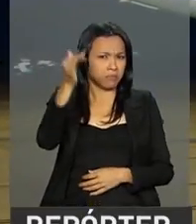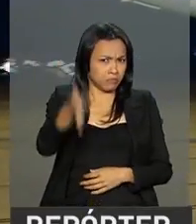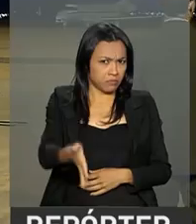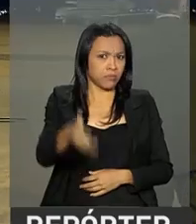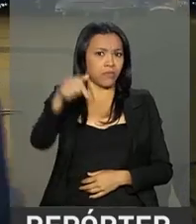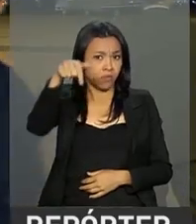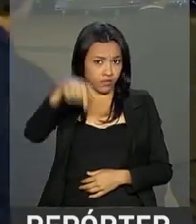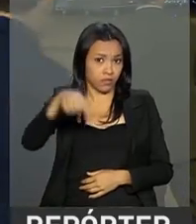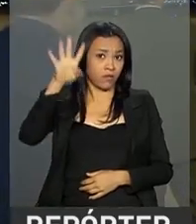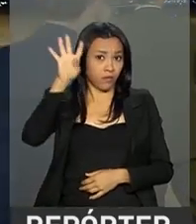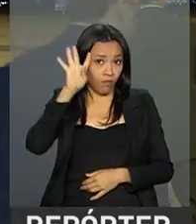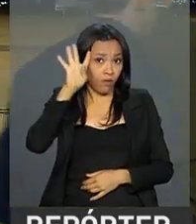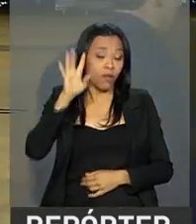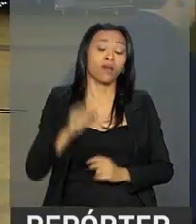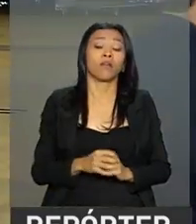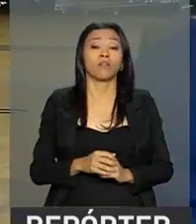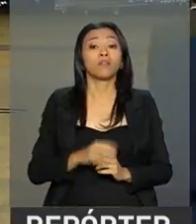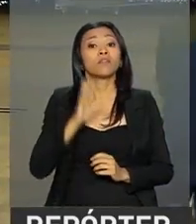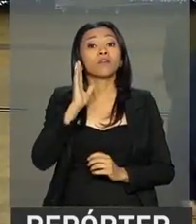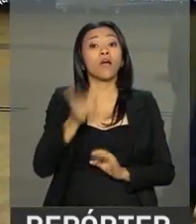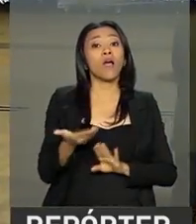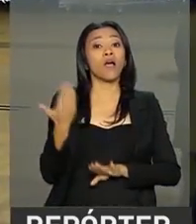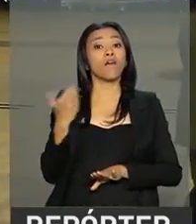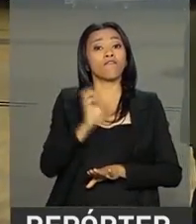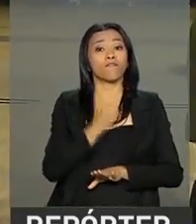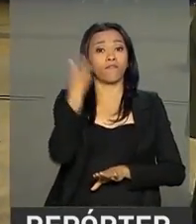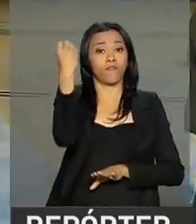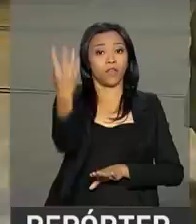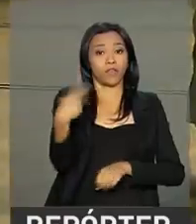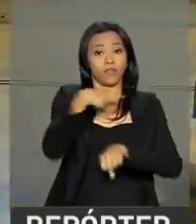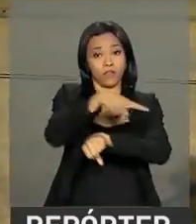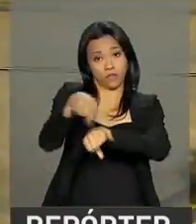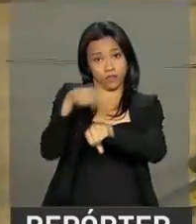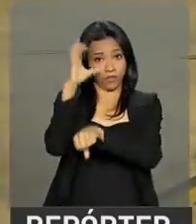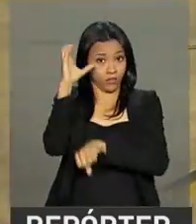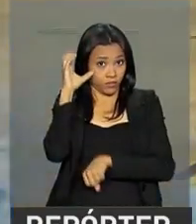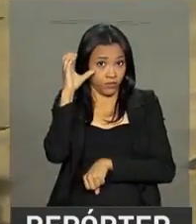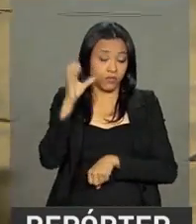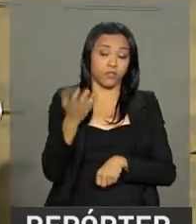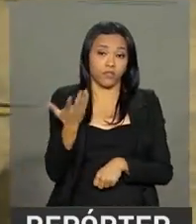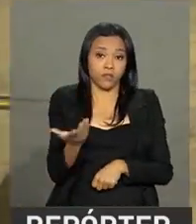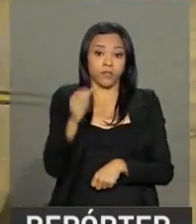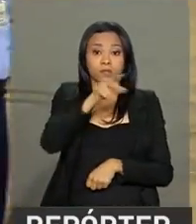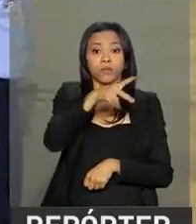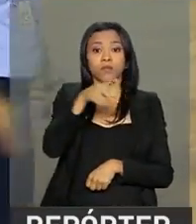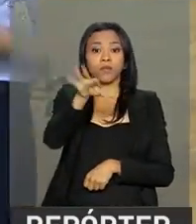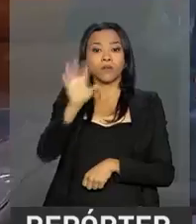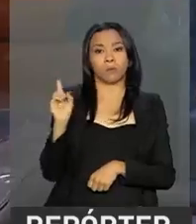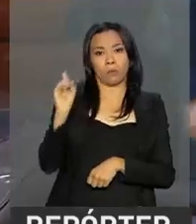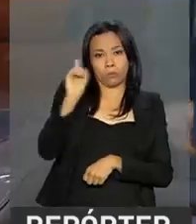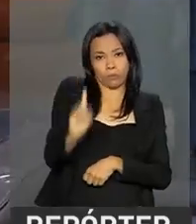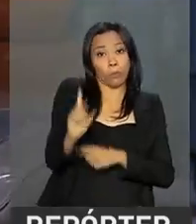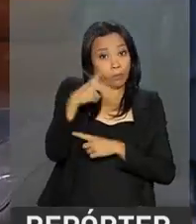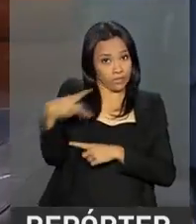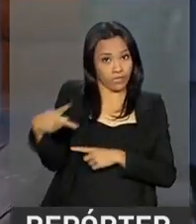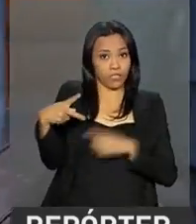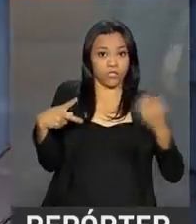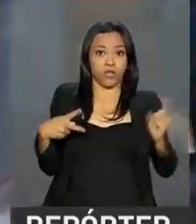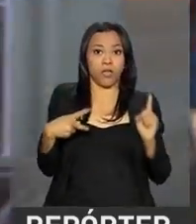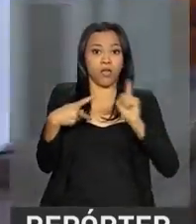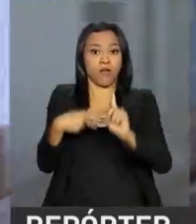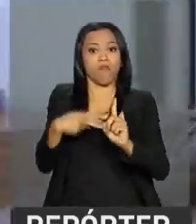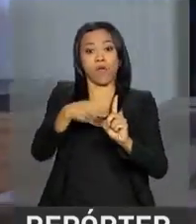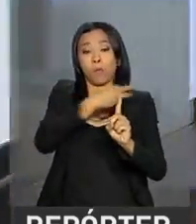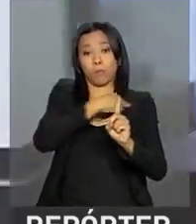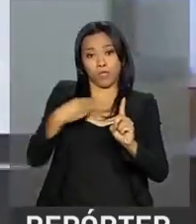desta quarta-feira depois de viagem oficial à china temer estava acompanhado do ministro das relações